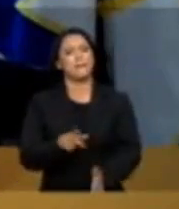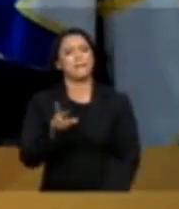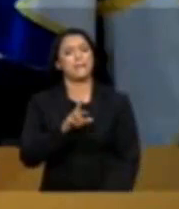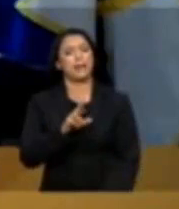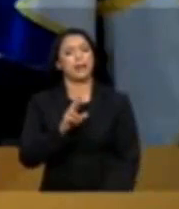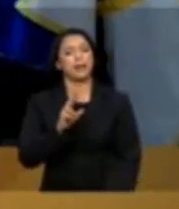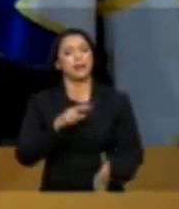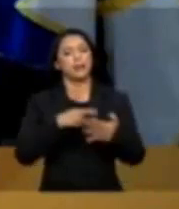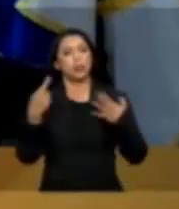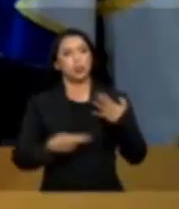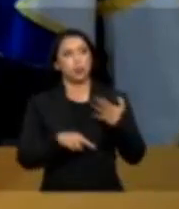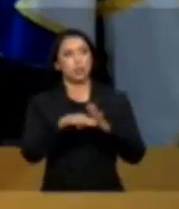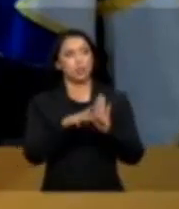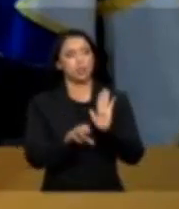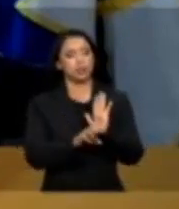mandado de segurança